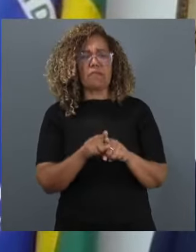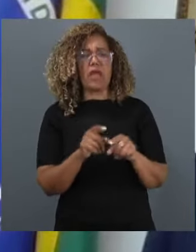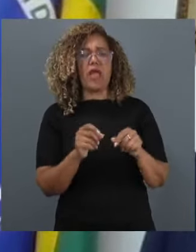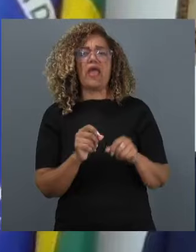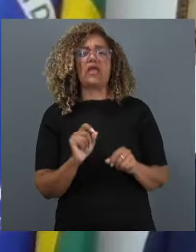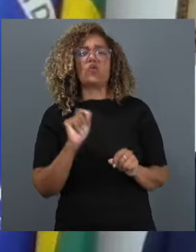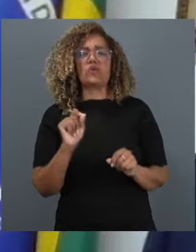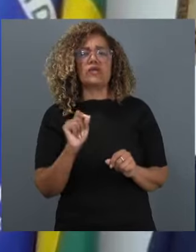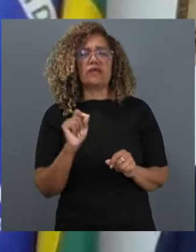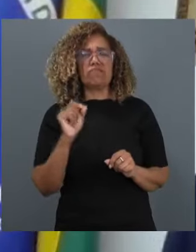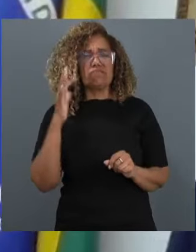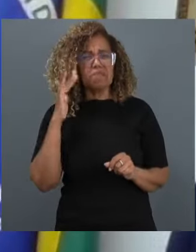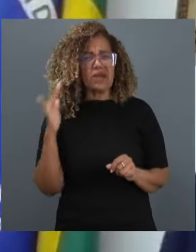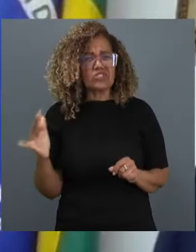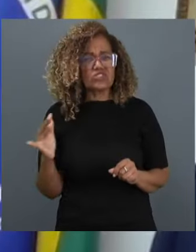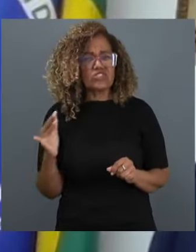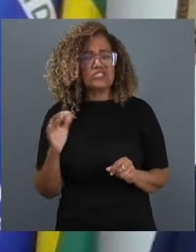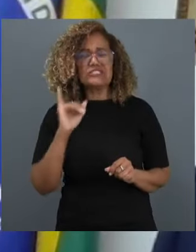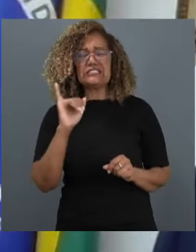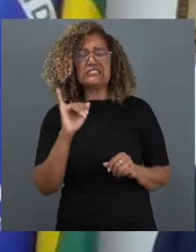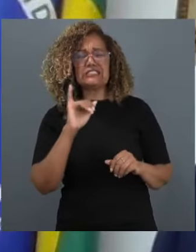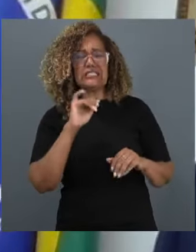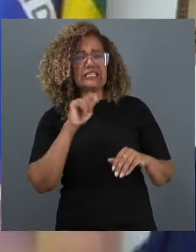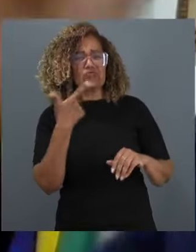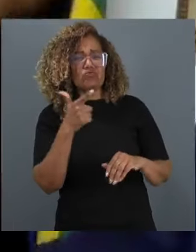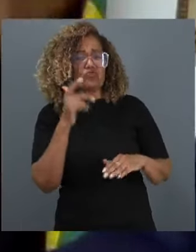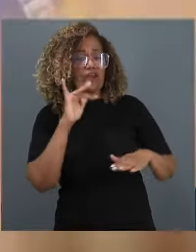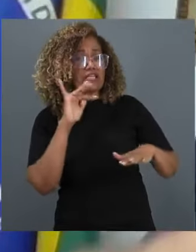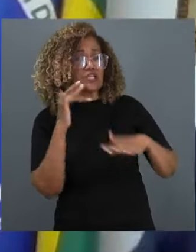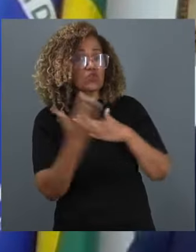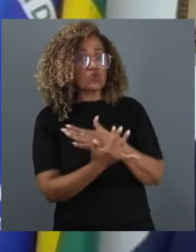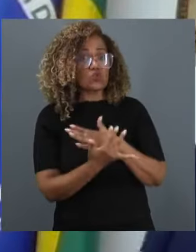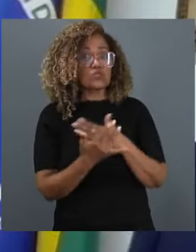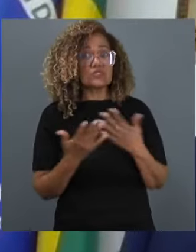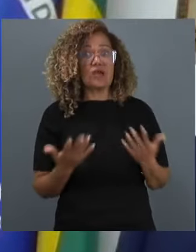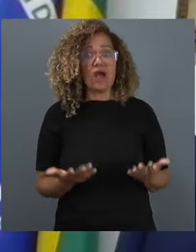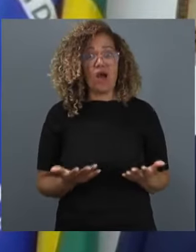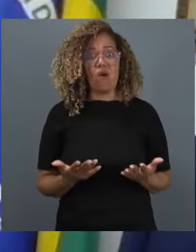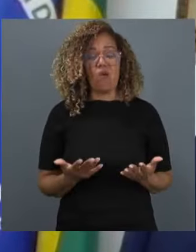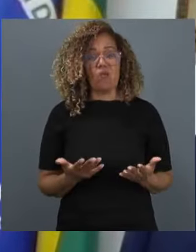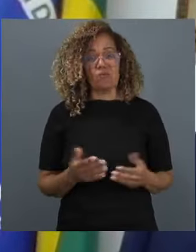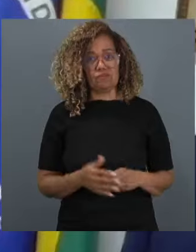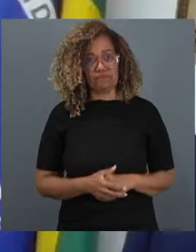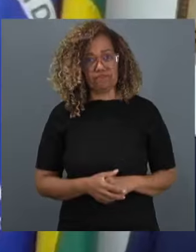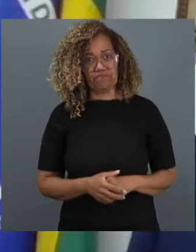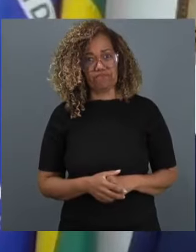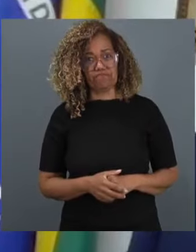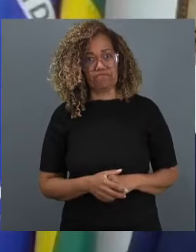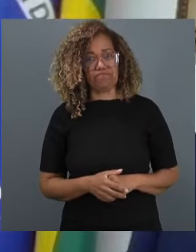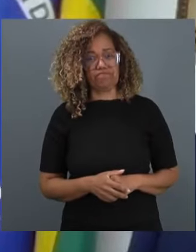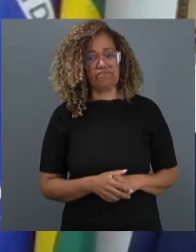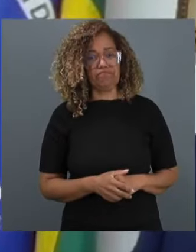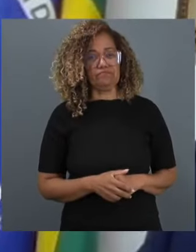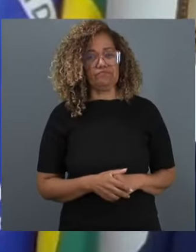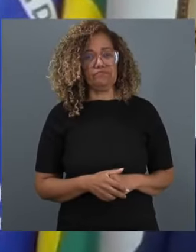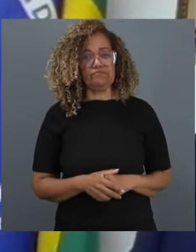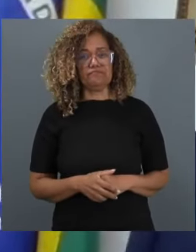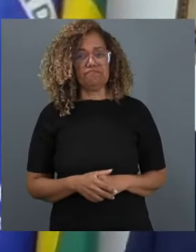Tu imagina se não fossem as redes sociais, a imposição deles, dos poderosos, do